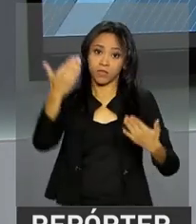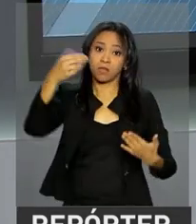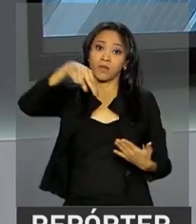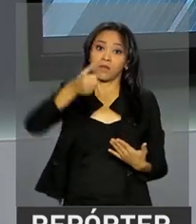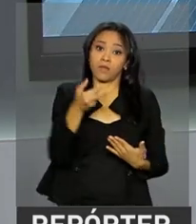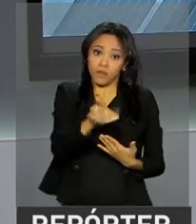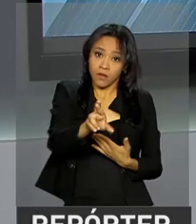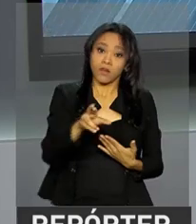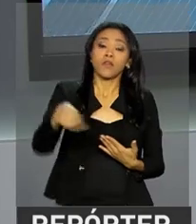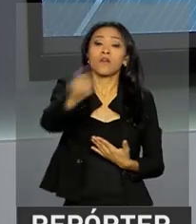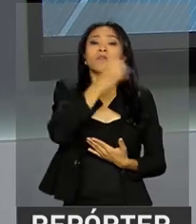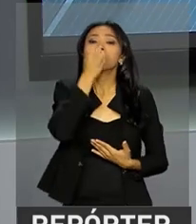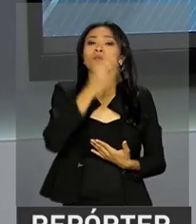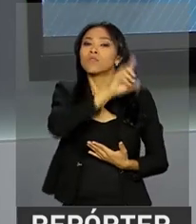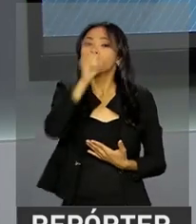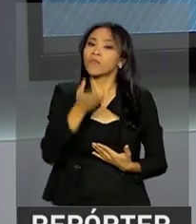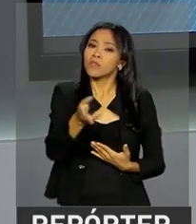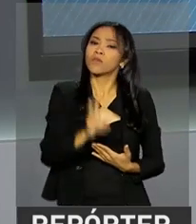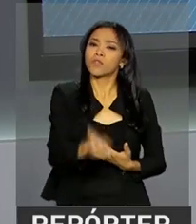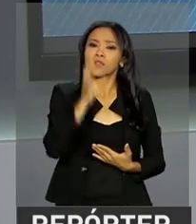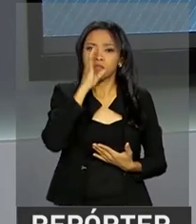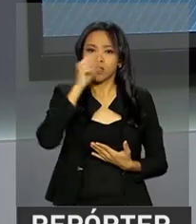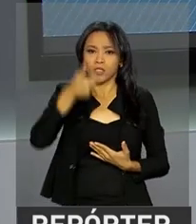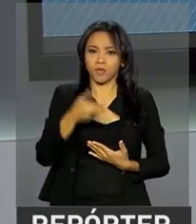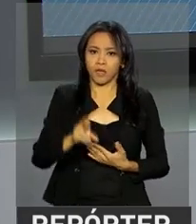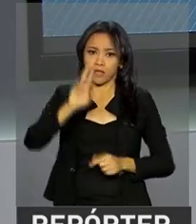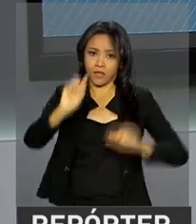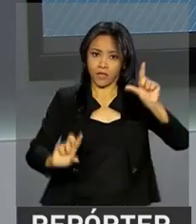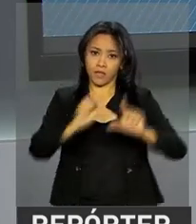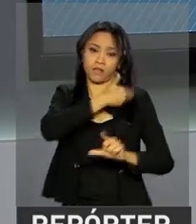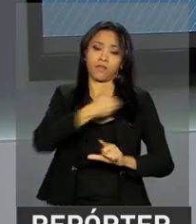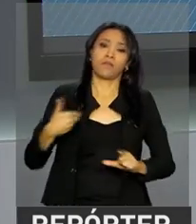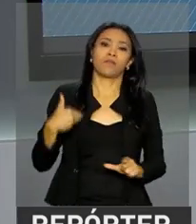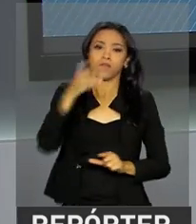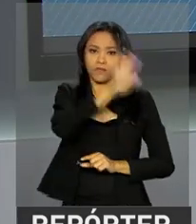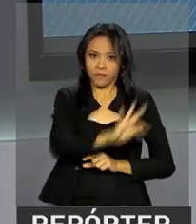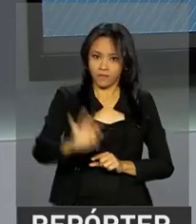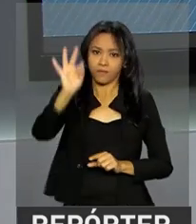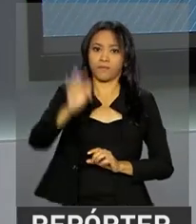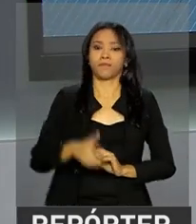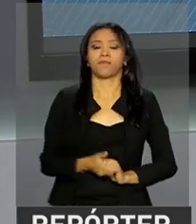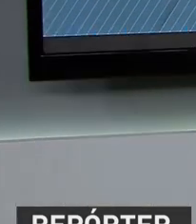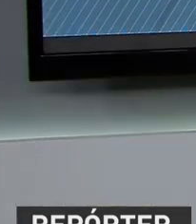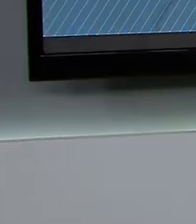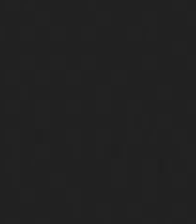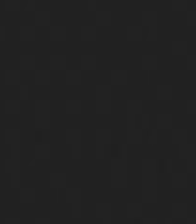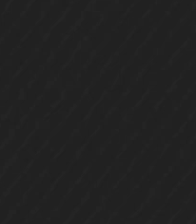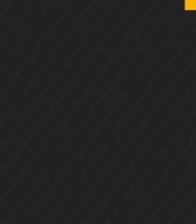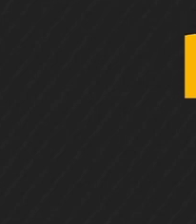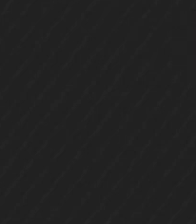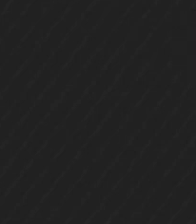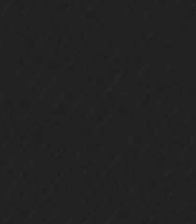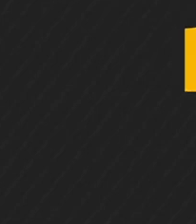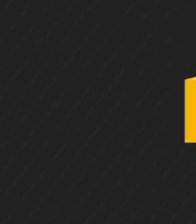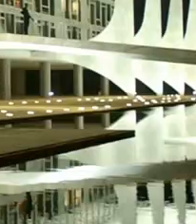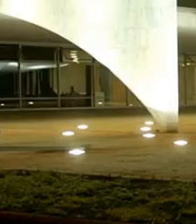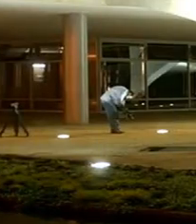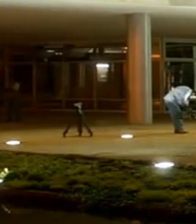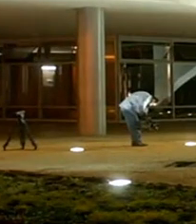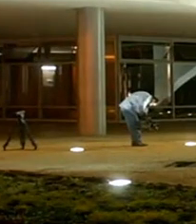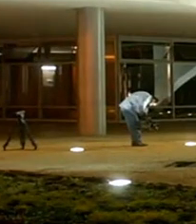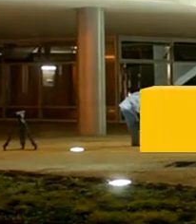Repórter NBR. Um bom dia para você e continue com a gente na NBR, a TV do Governo Federal. Música